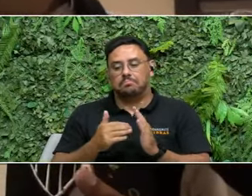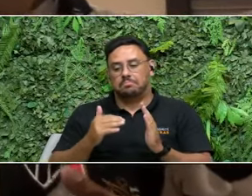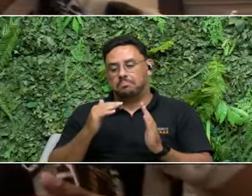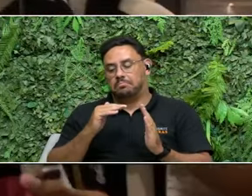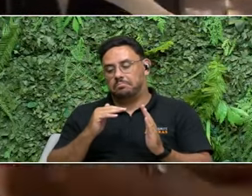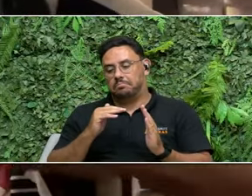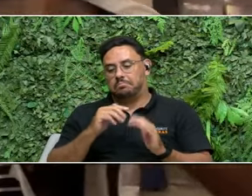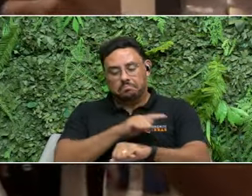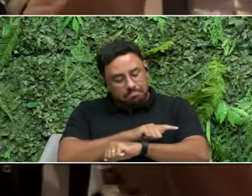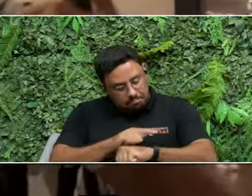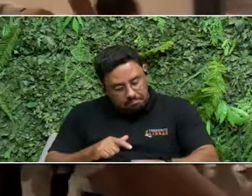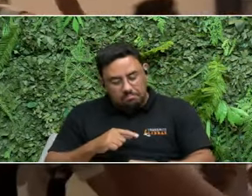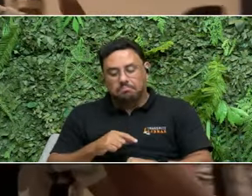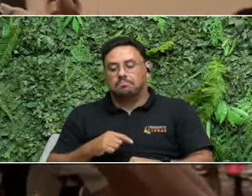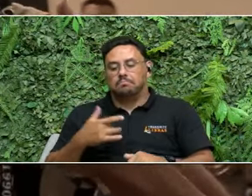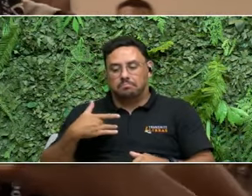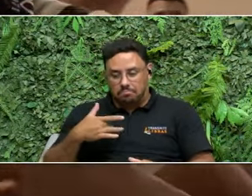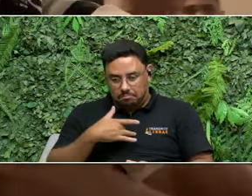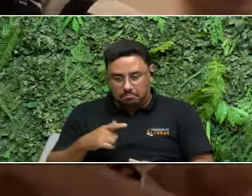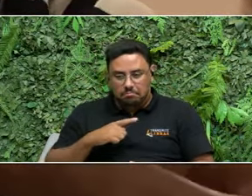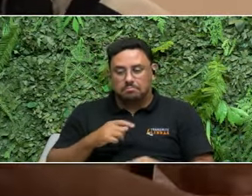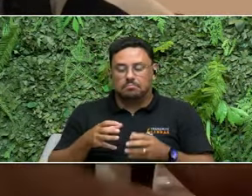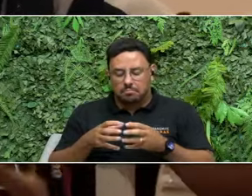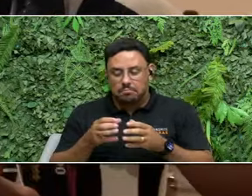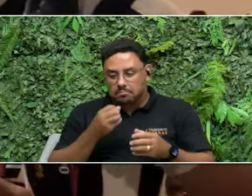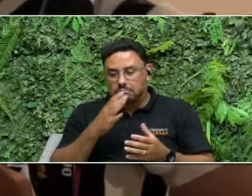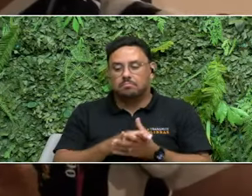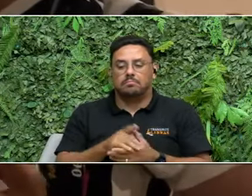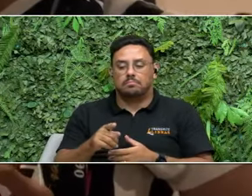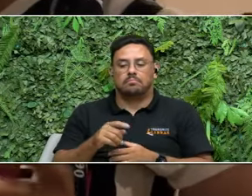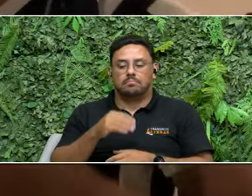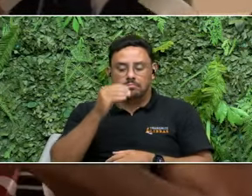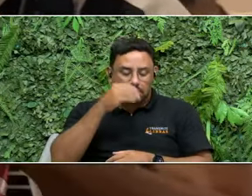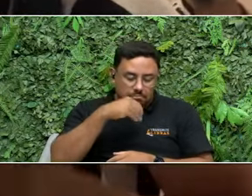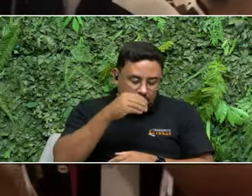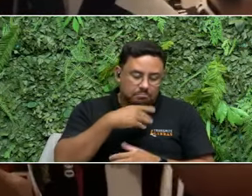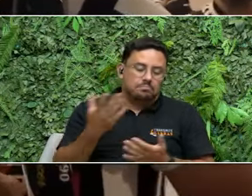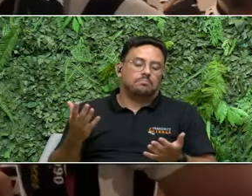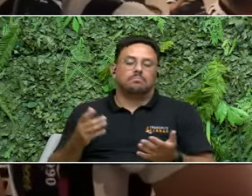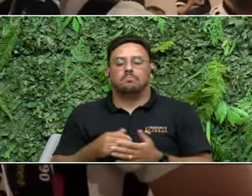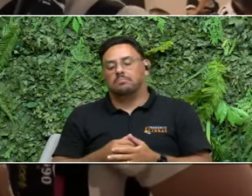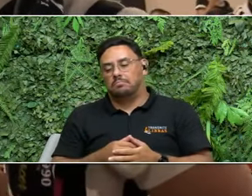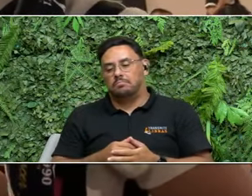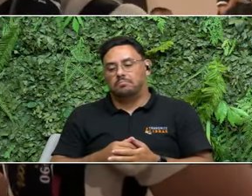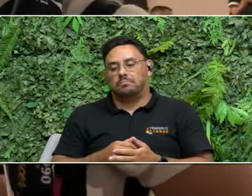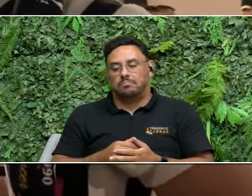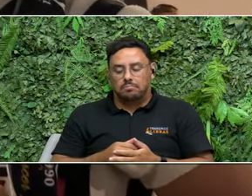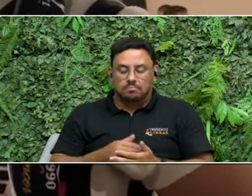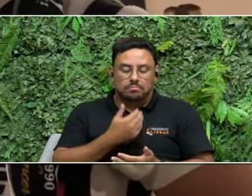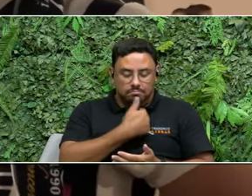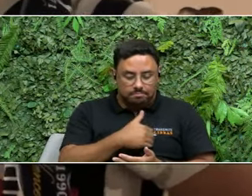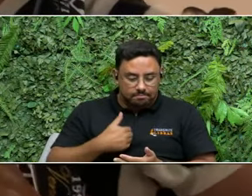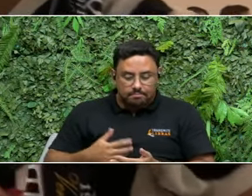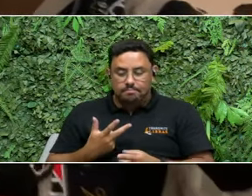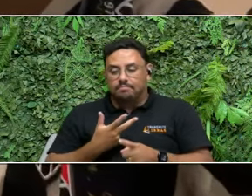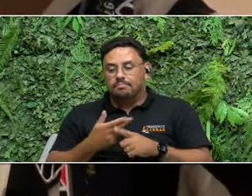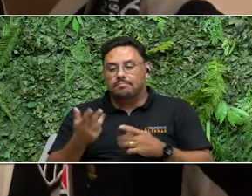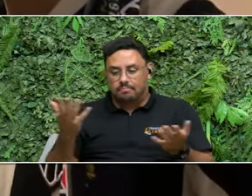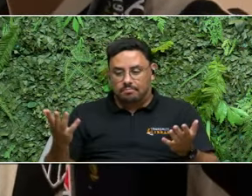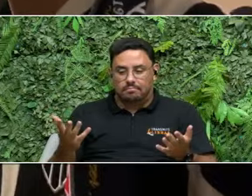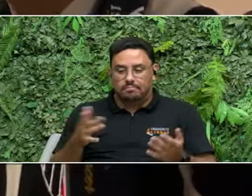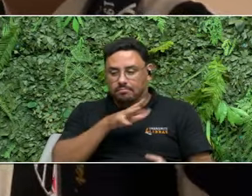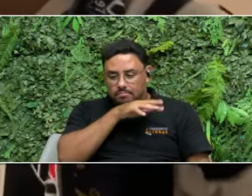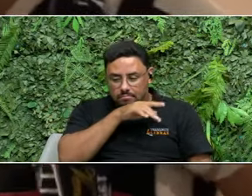time do Cruzeiro já teve time bom o Cruzeiro mas o time do Cruzeiro é muito fraco Car o atlet deu um baile no no primeiro tempo do Cruzeiro segundo tempo foi